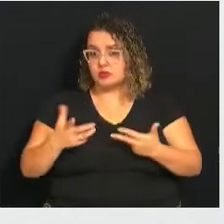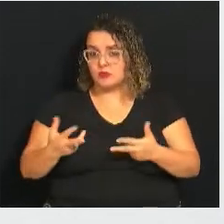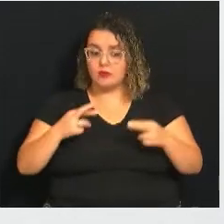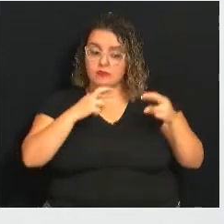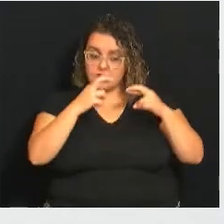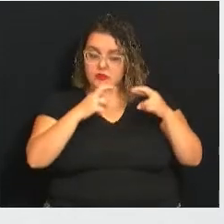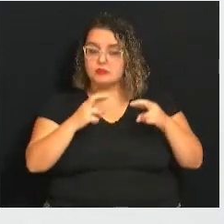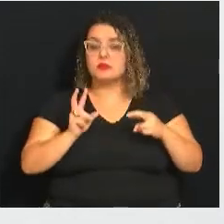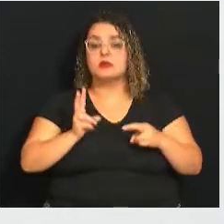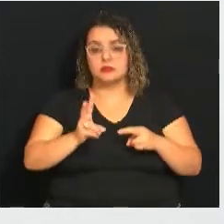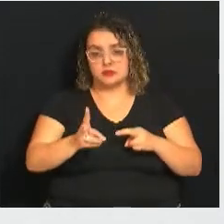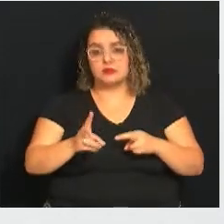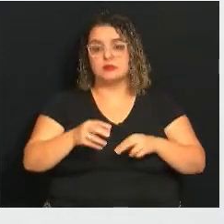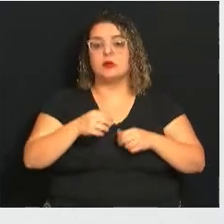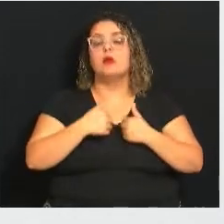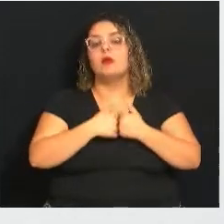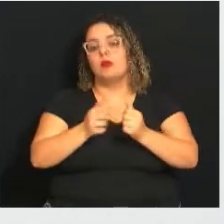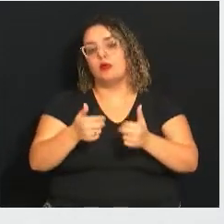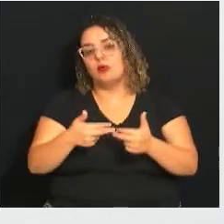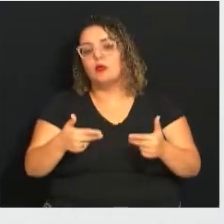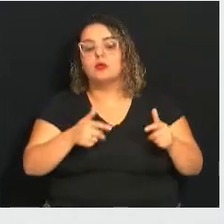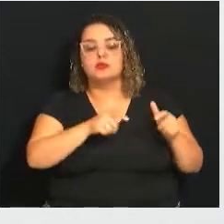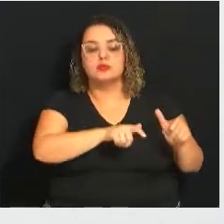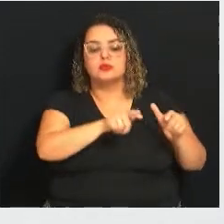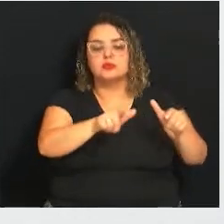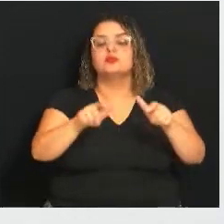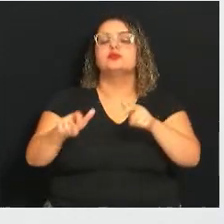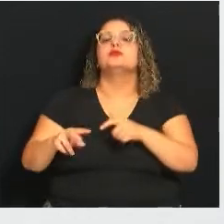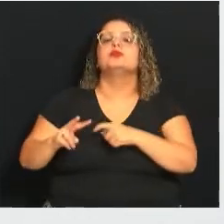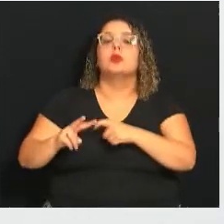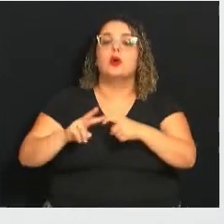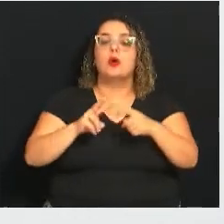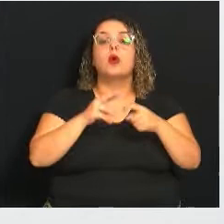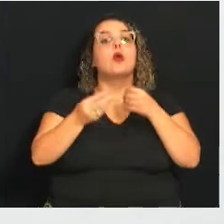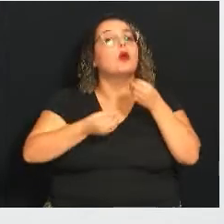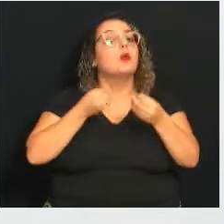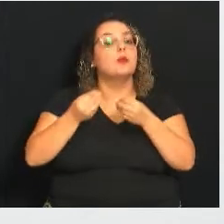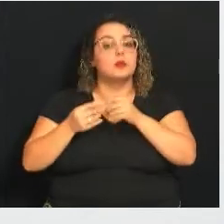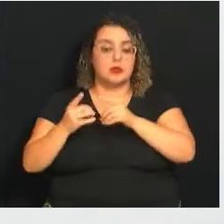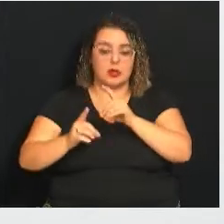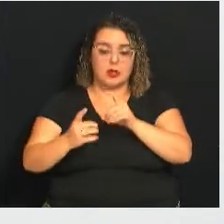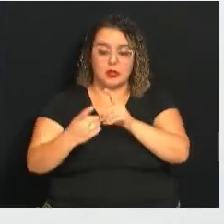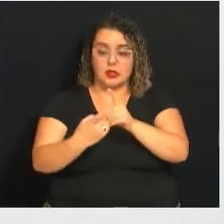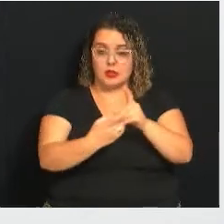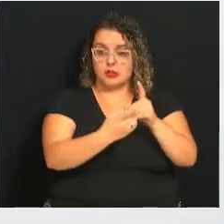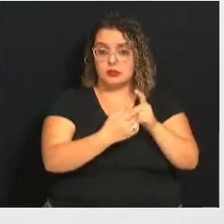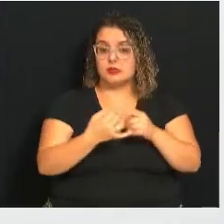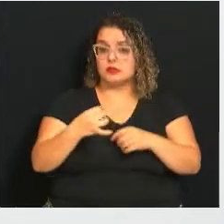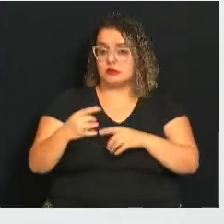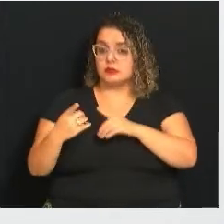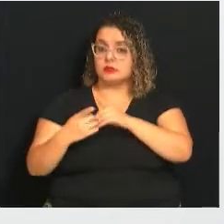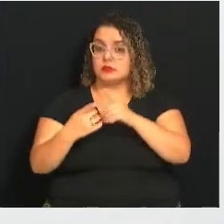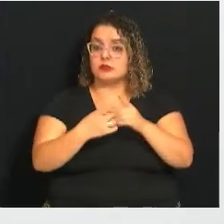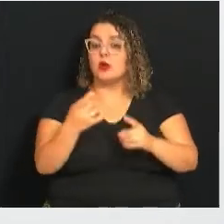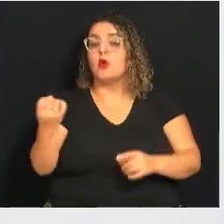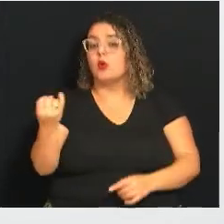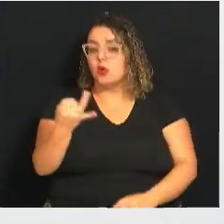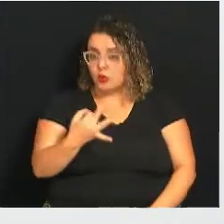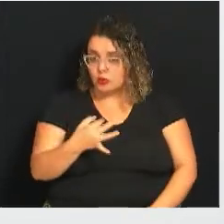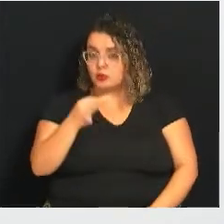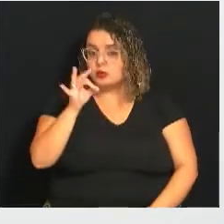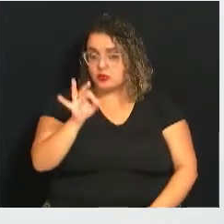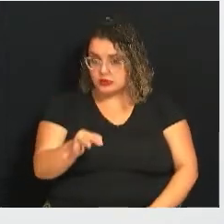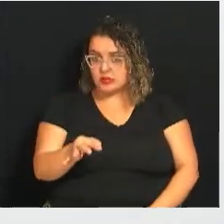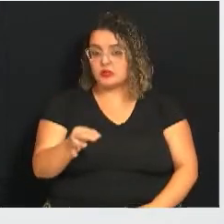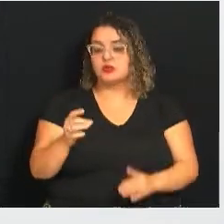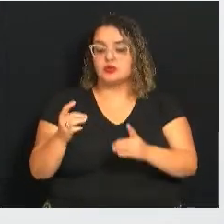fiscalizando sempre esses ônibus onde vai estar os ambulatório como está atendendo a população que está atendendo aquela quantia x de